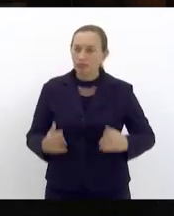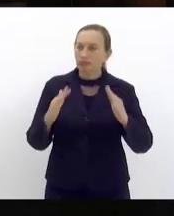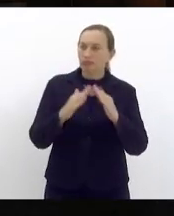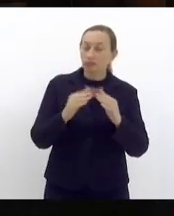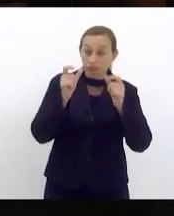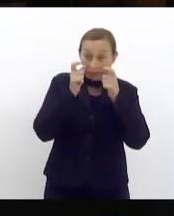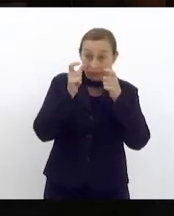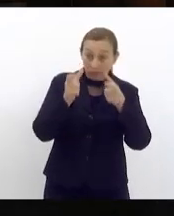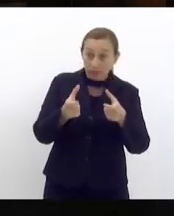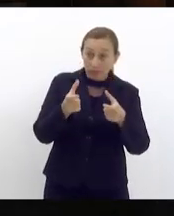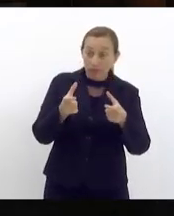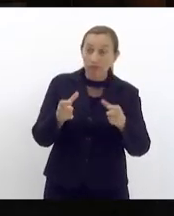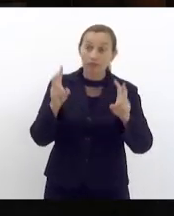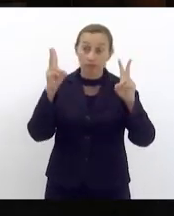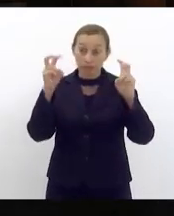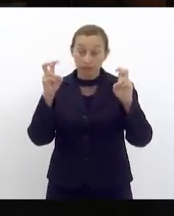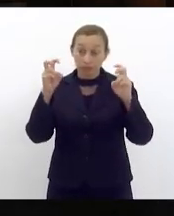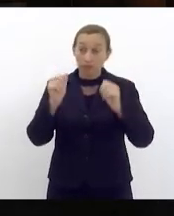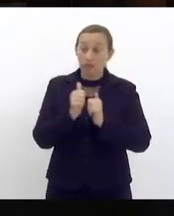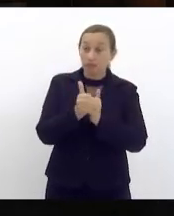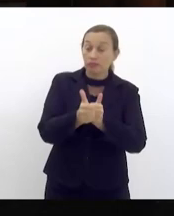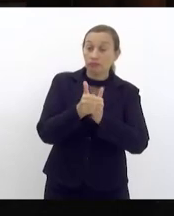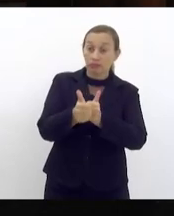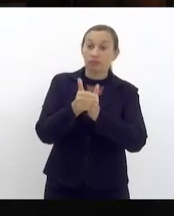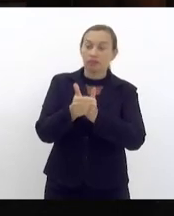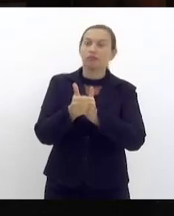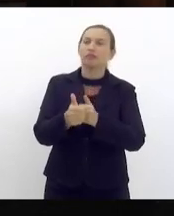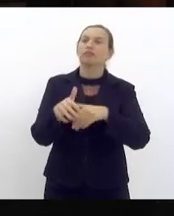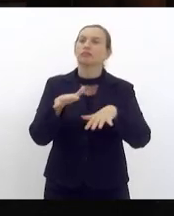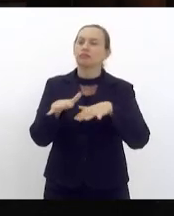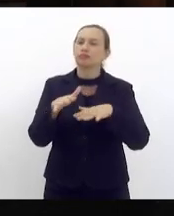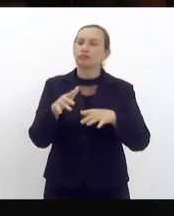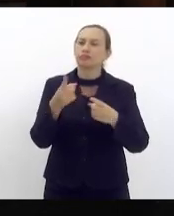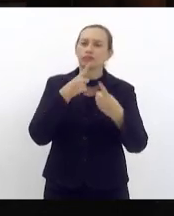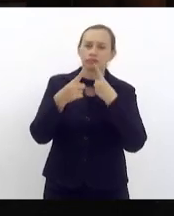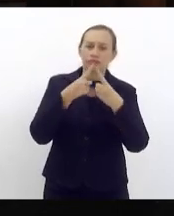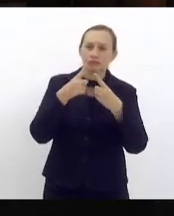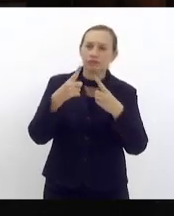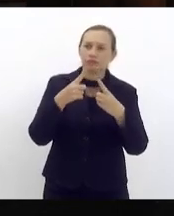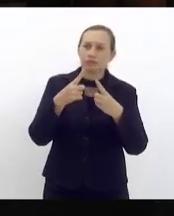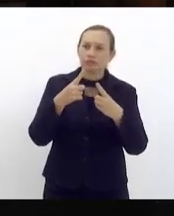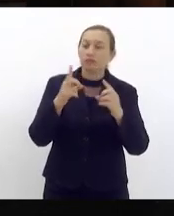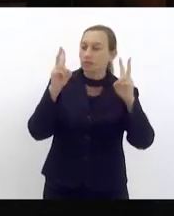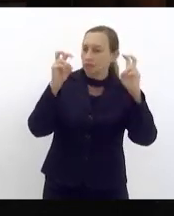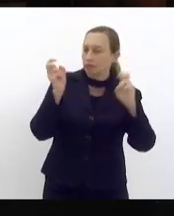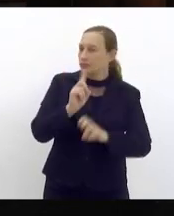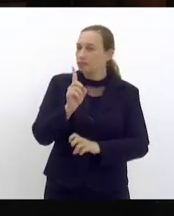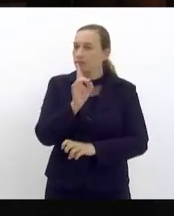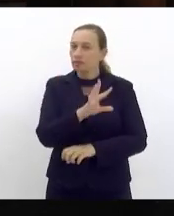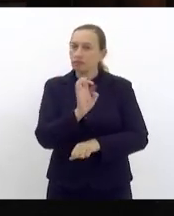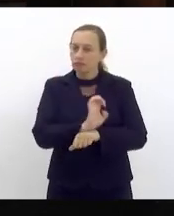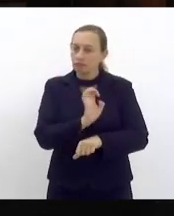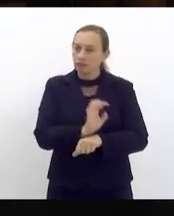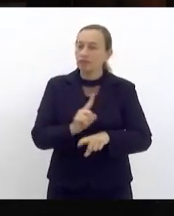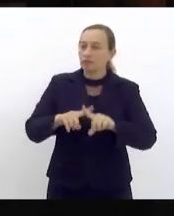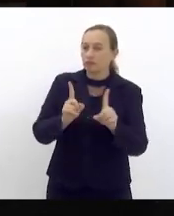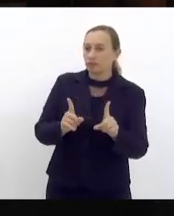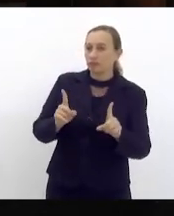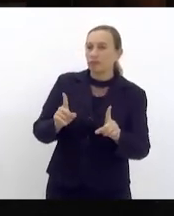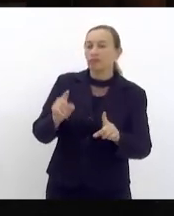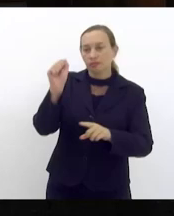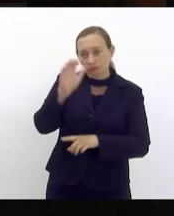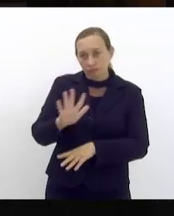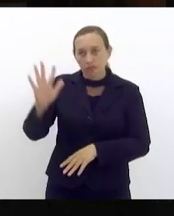está atenta os casos vem acompanhando a mobilização e os debates em torno do tema não só aqui no nosso estado mas